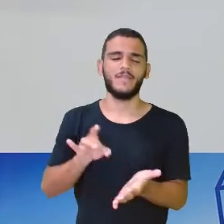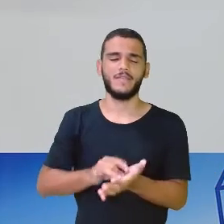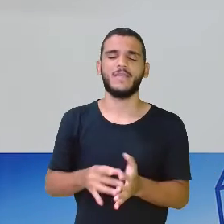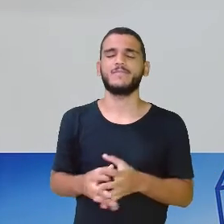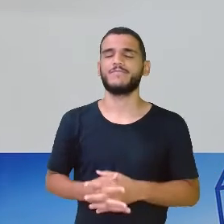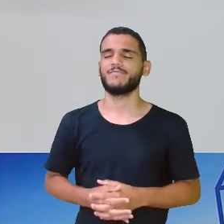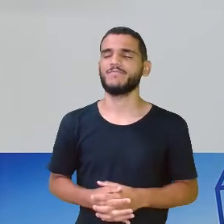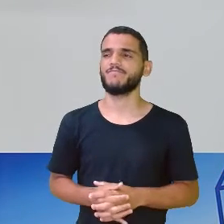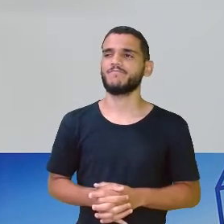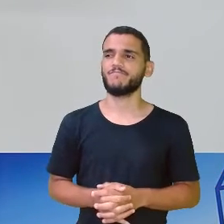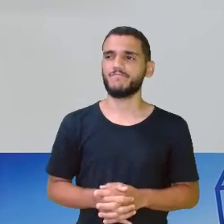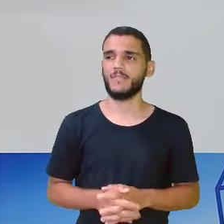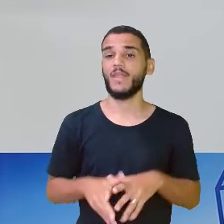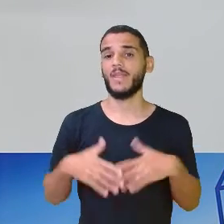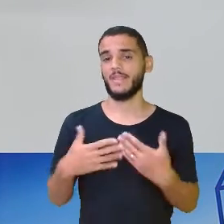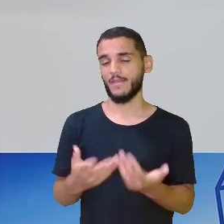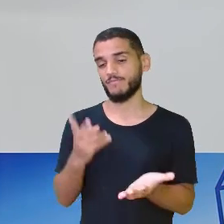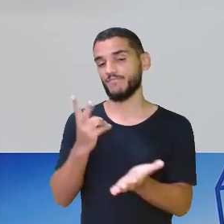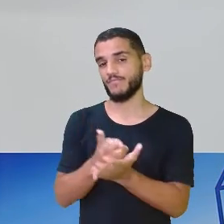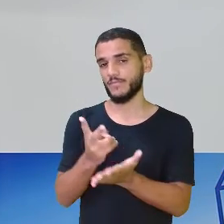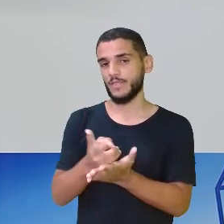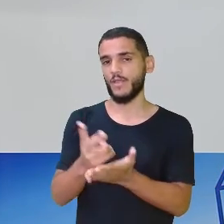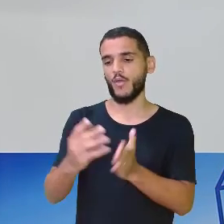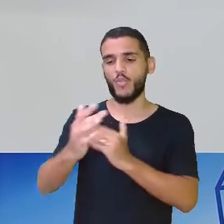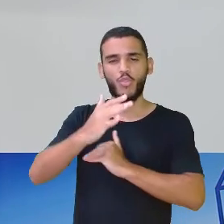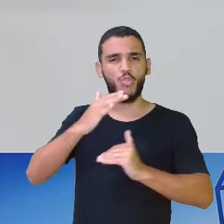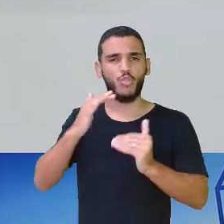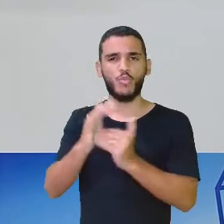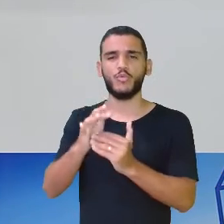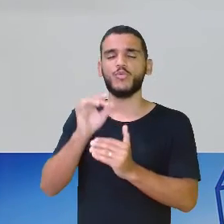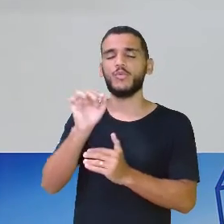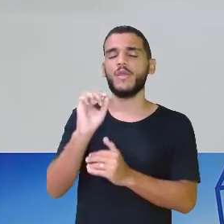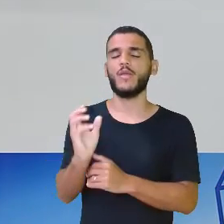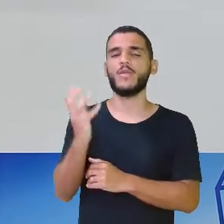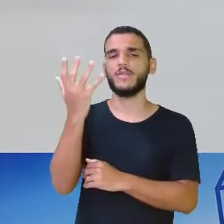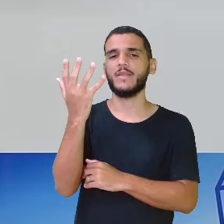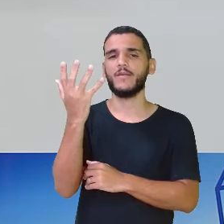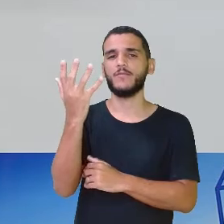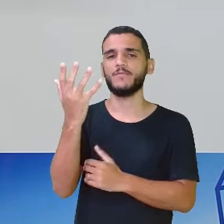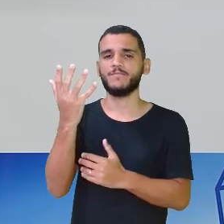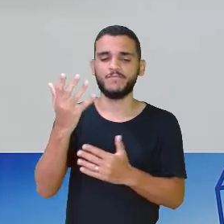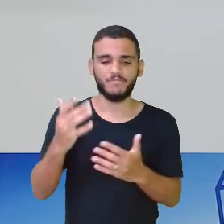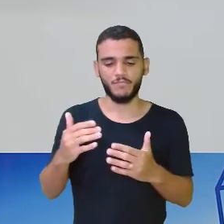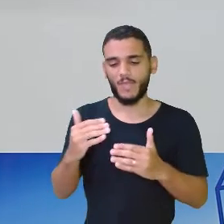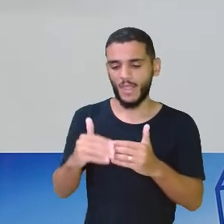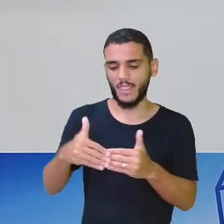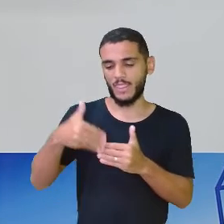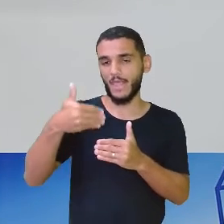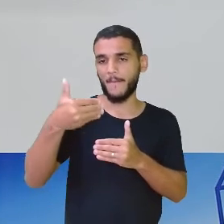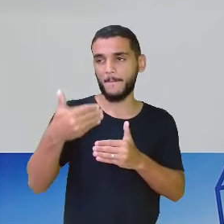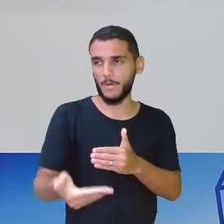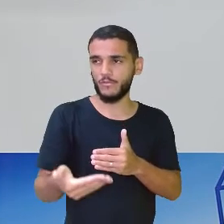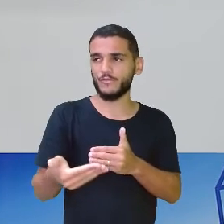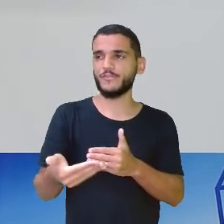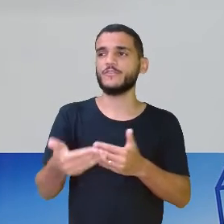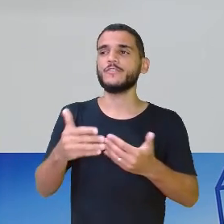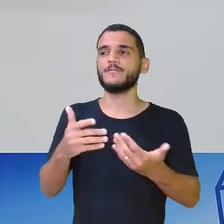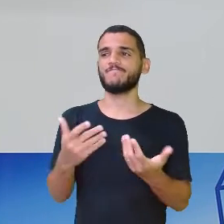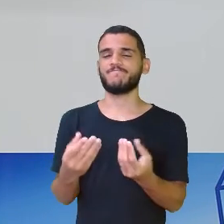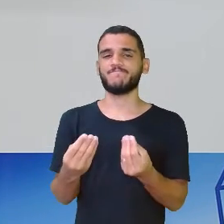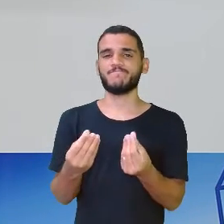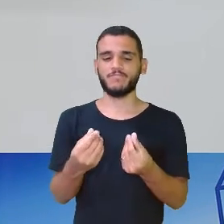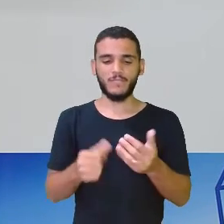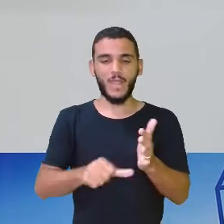aí, toda essa atmosfera pós-Primeira Guerra deixou um grande ressentimento, né? Aquele sentimento de revanchismo.